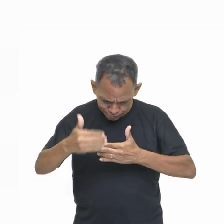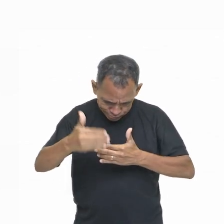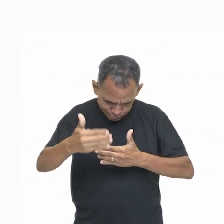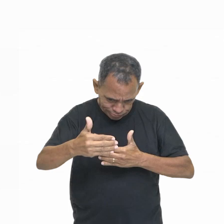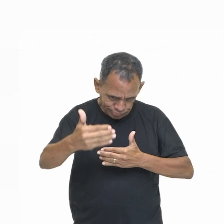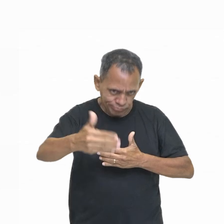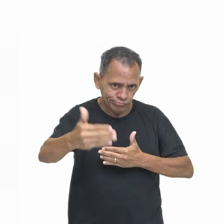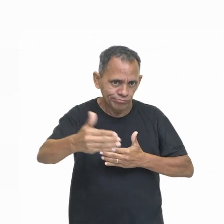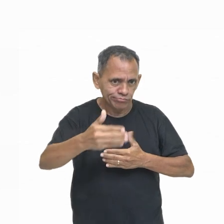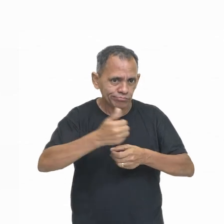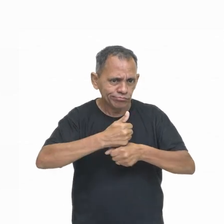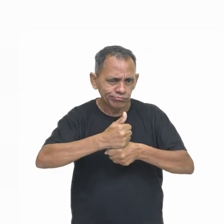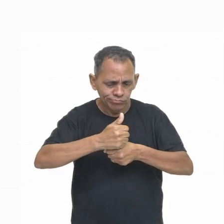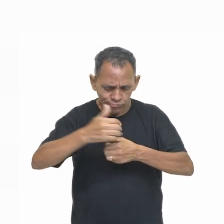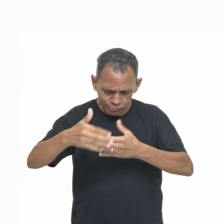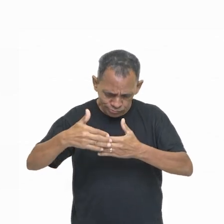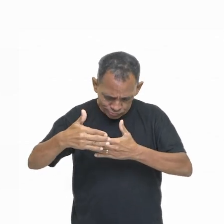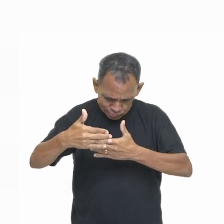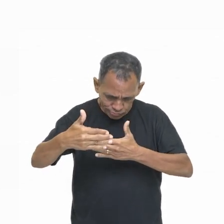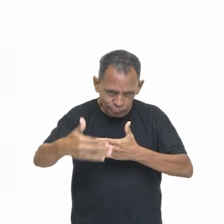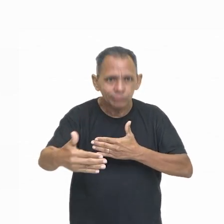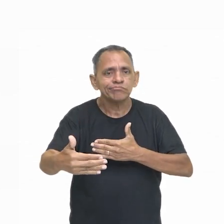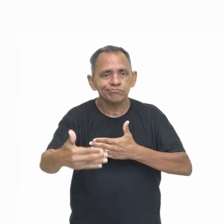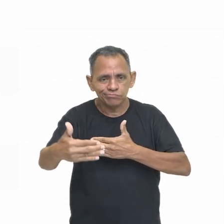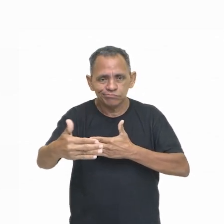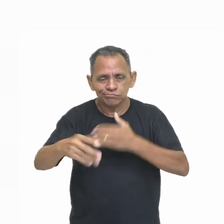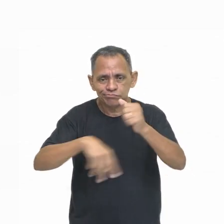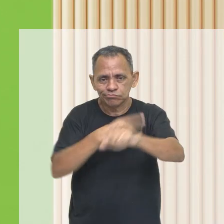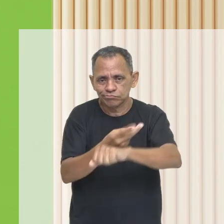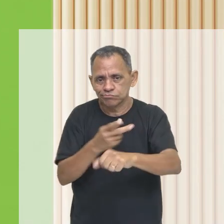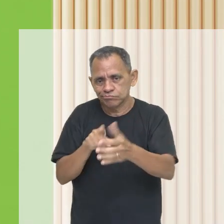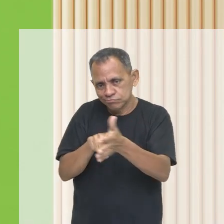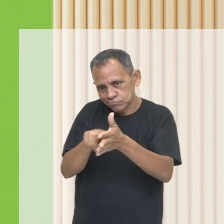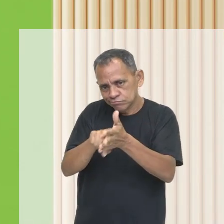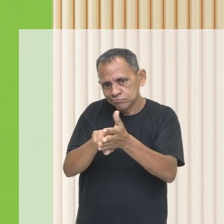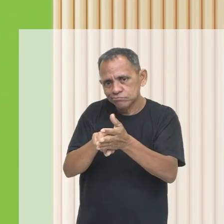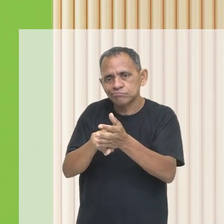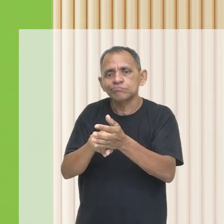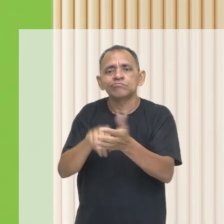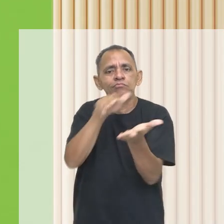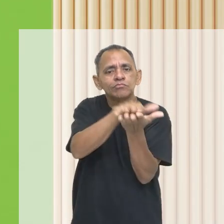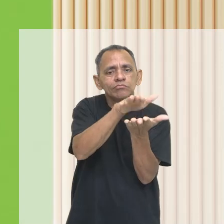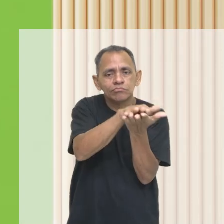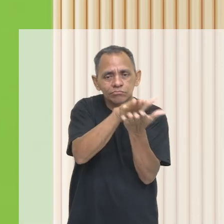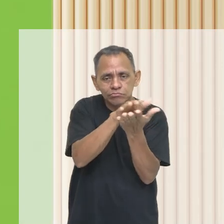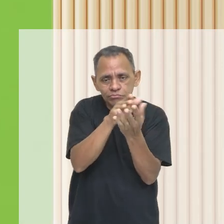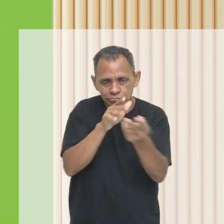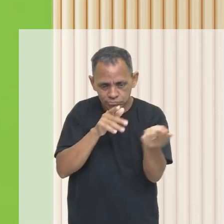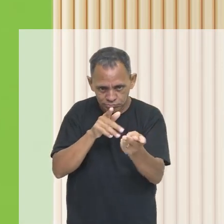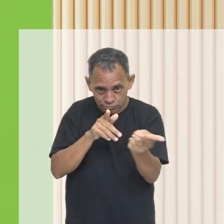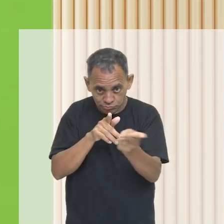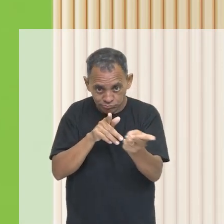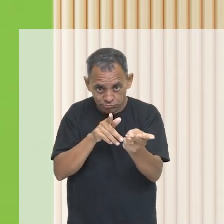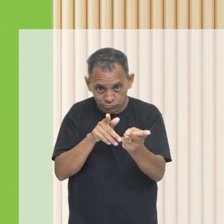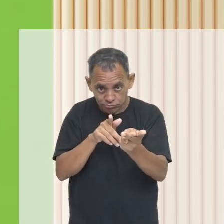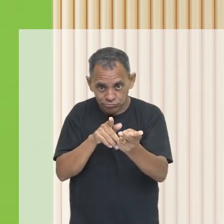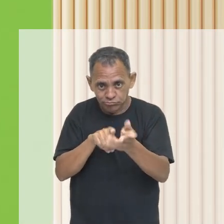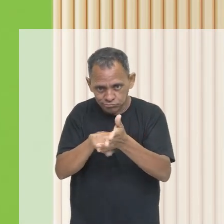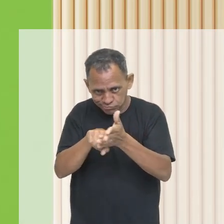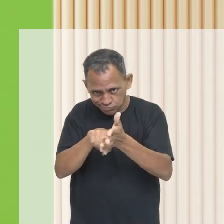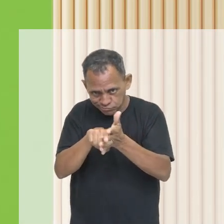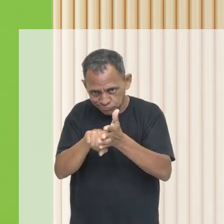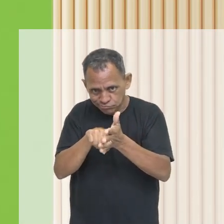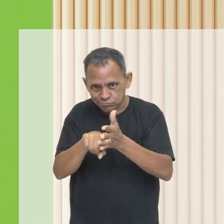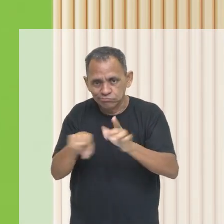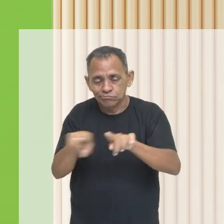né? Passaram-se anos após essas pesquisas que foram aí publicadas por esses dois grandes